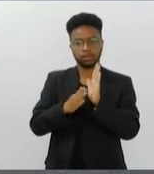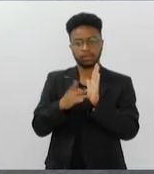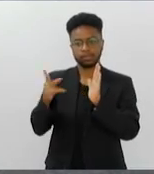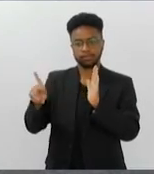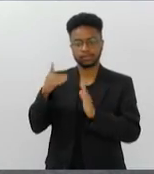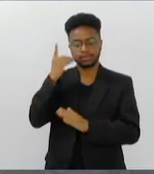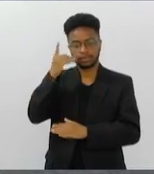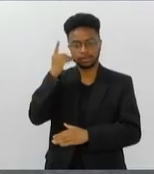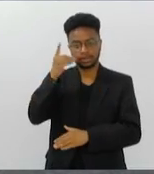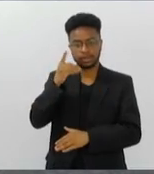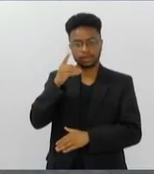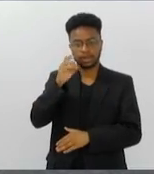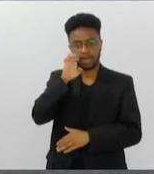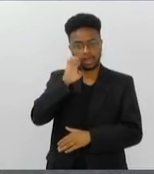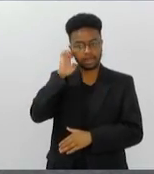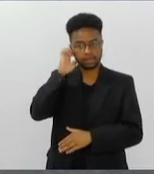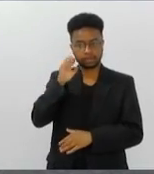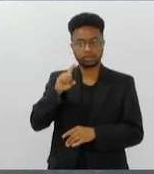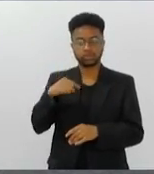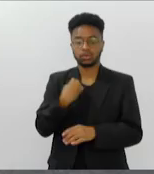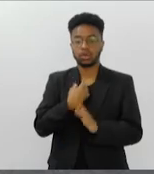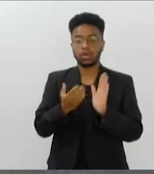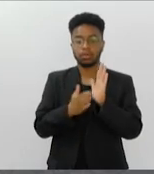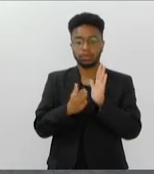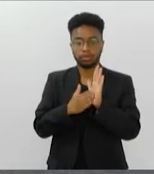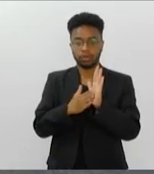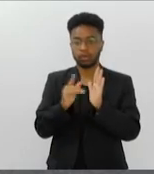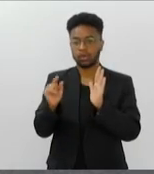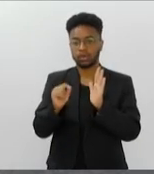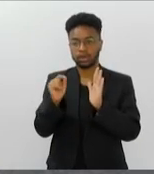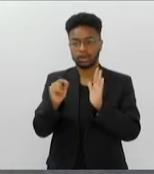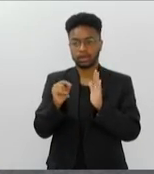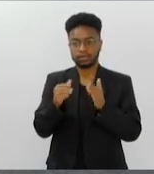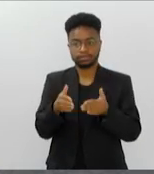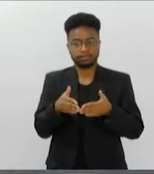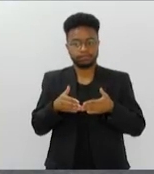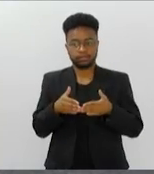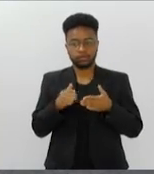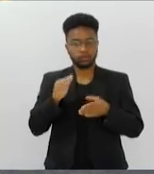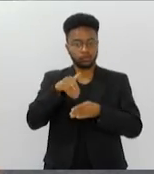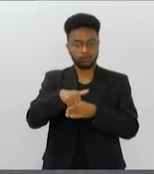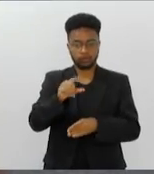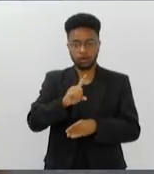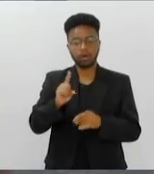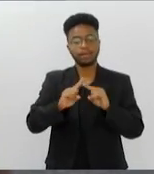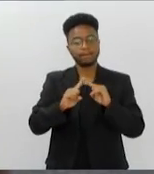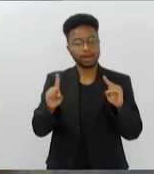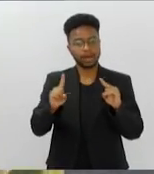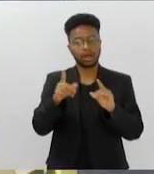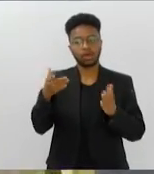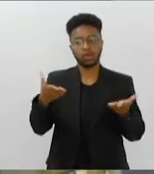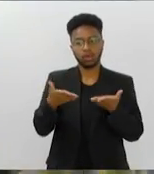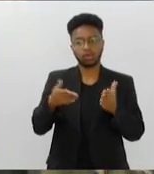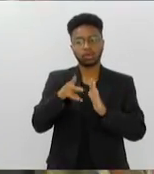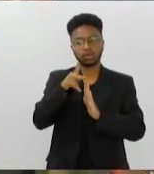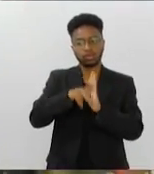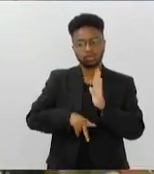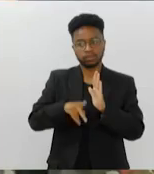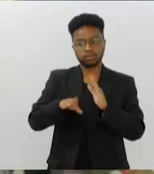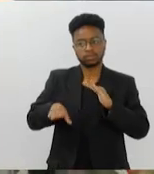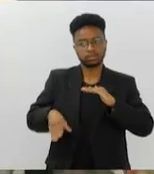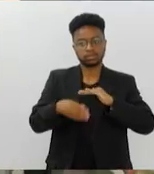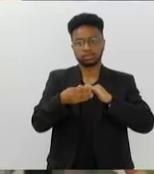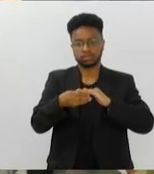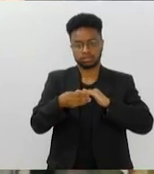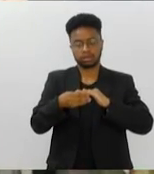deputada Élica Takimoto. Nossa proposta original era abstenção, mas como o projeto foi incorporado às emendas, nosso